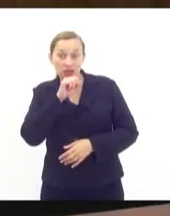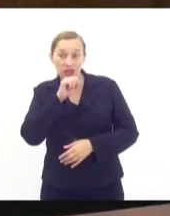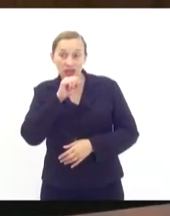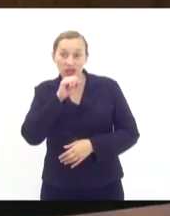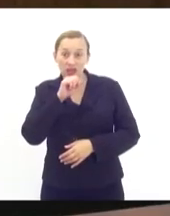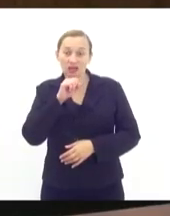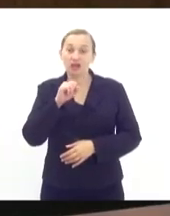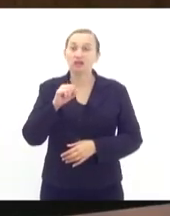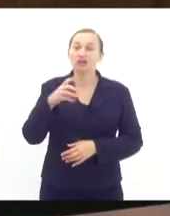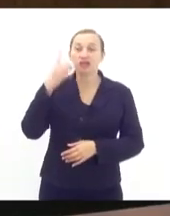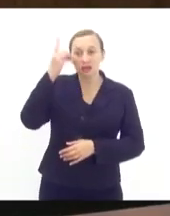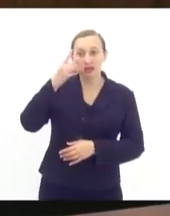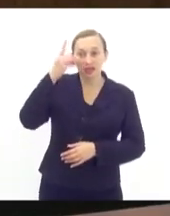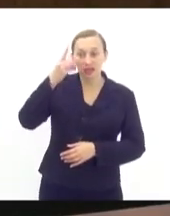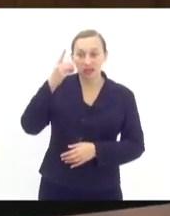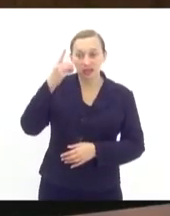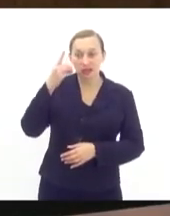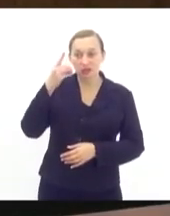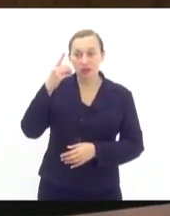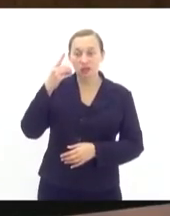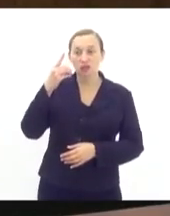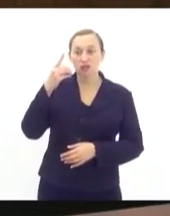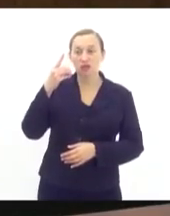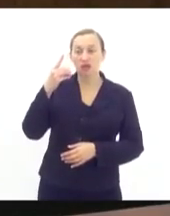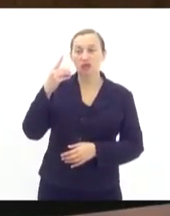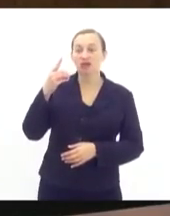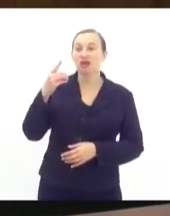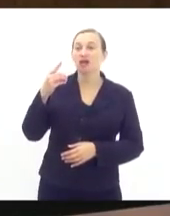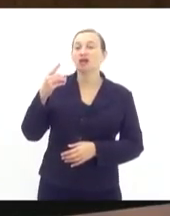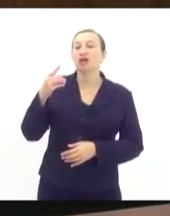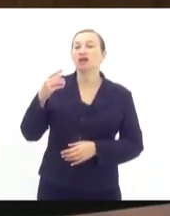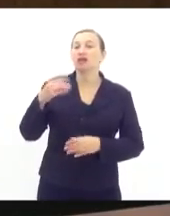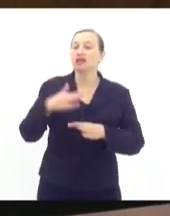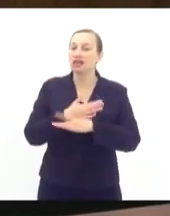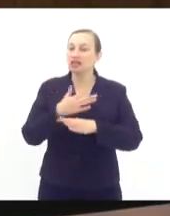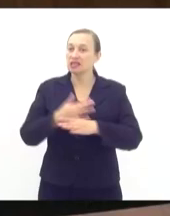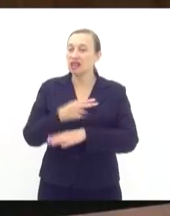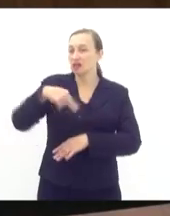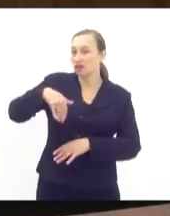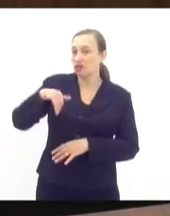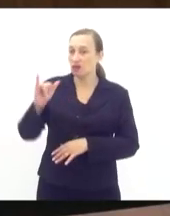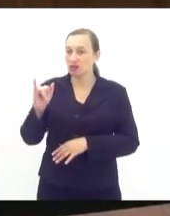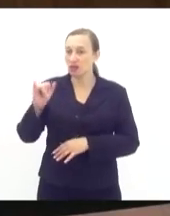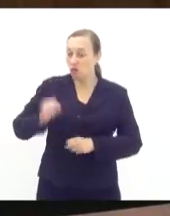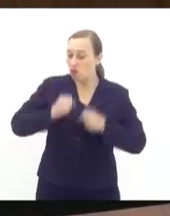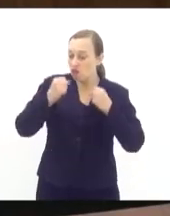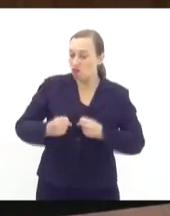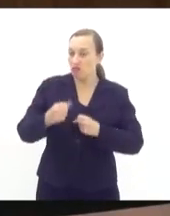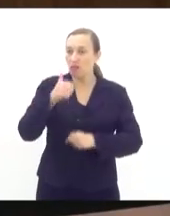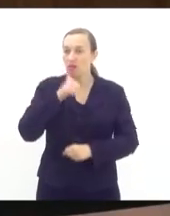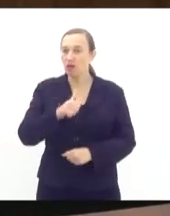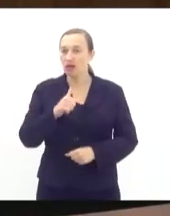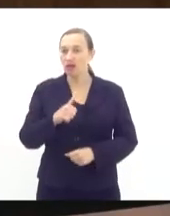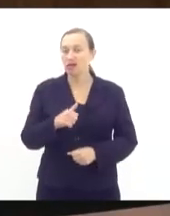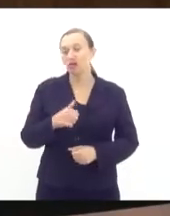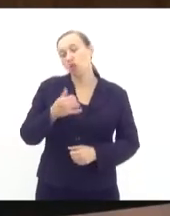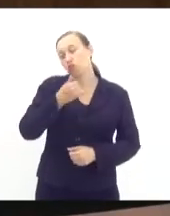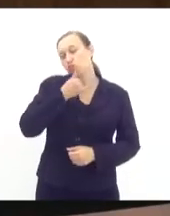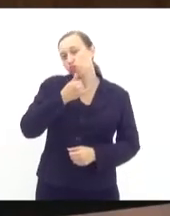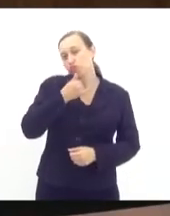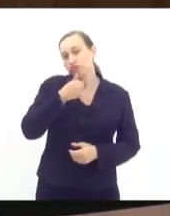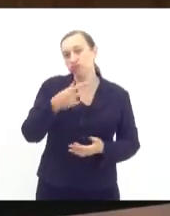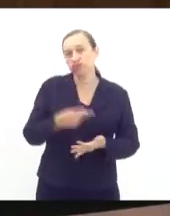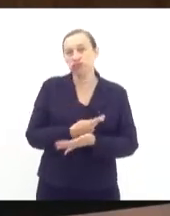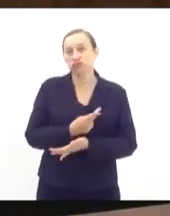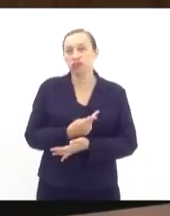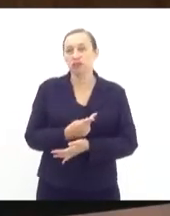na cidade de Nova Iguaçu pessoa de questão mulher de questão entendeu Firme nas suas posições Tá bom a gente fica muito triste por isso